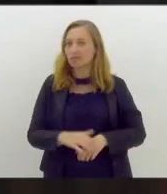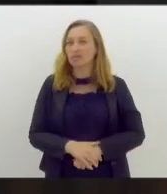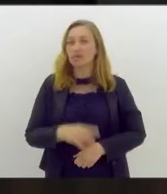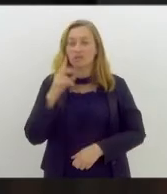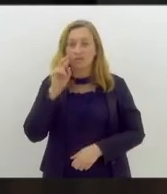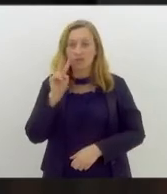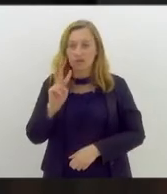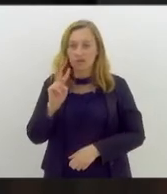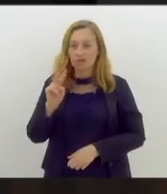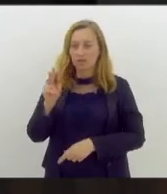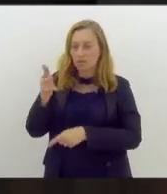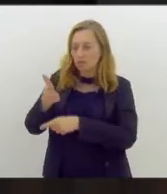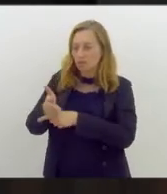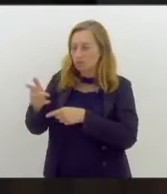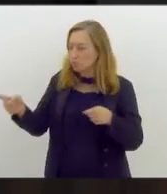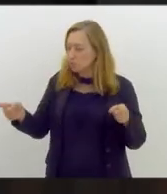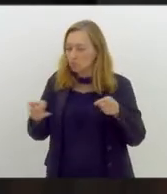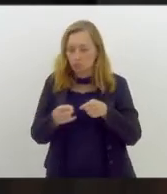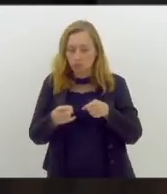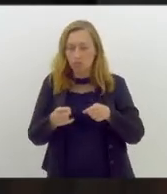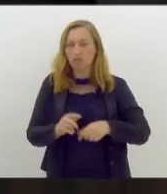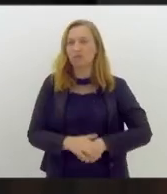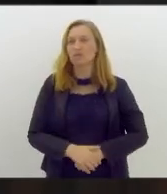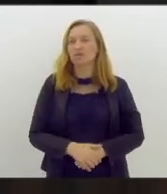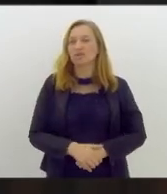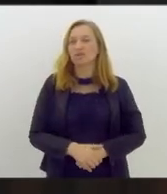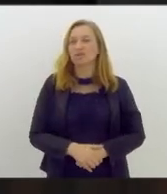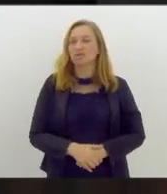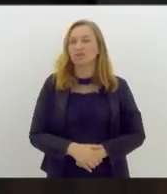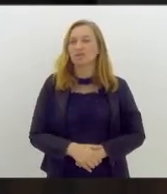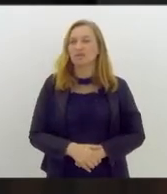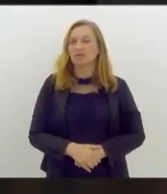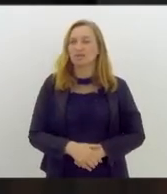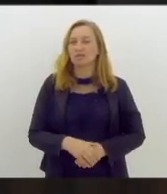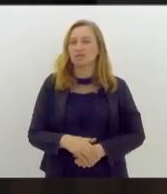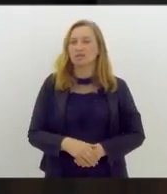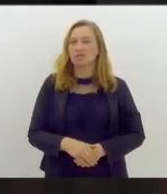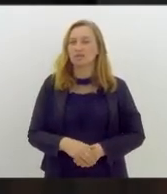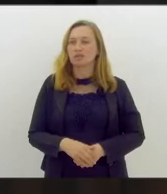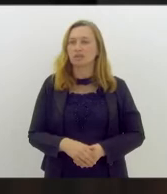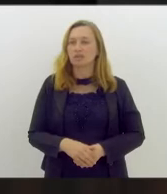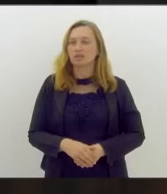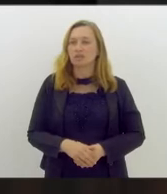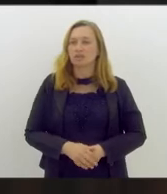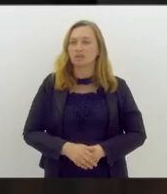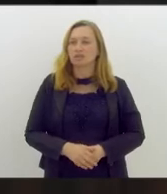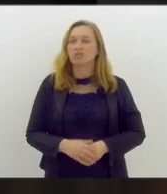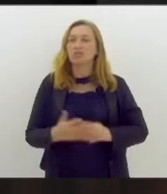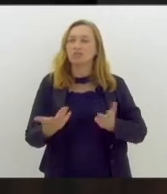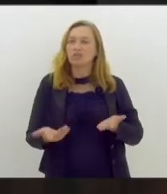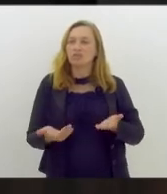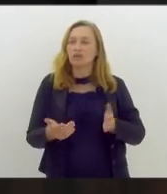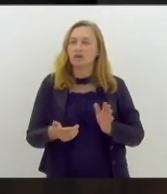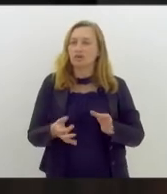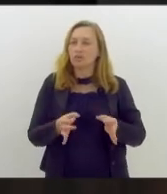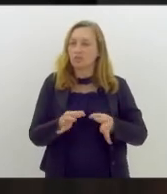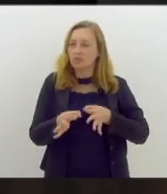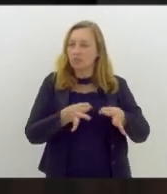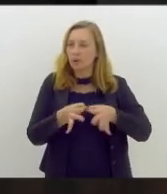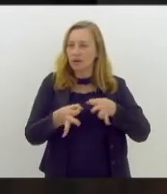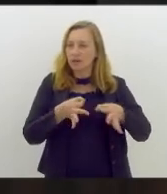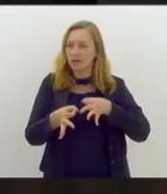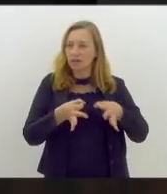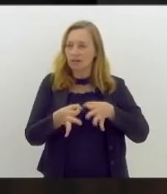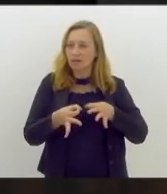assistiremos ao filme curta-mensagem About Her, Sobre Ela, que foi dirigido e roteirizado